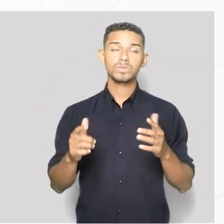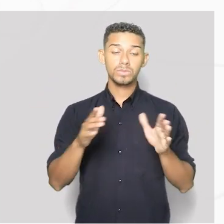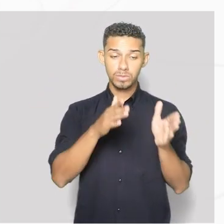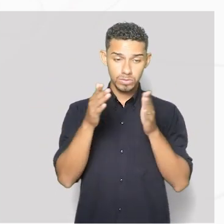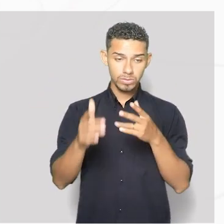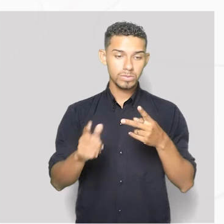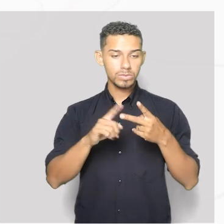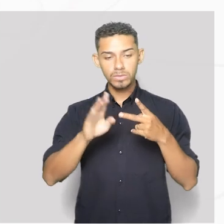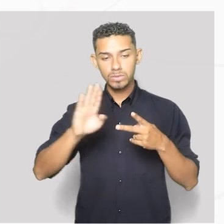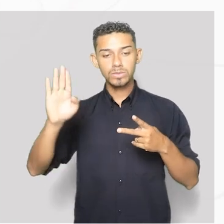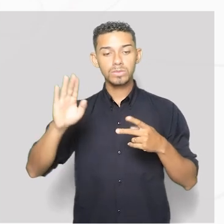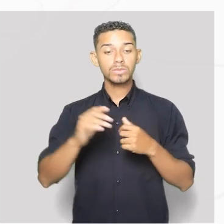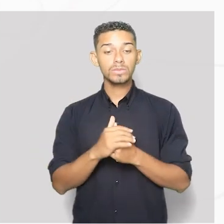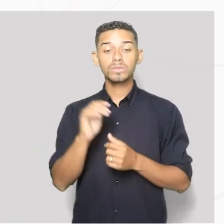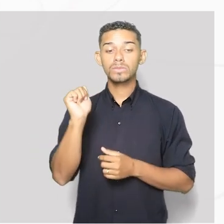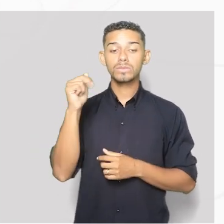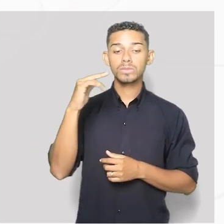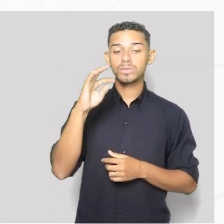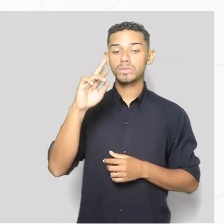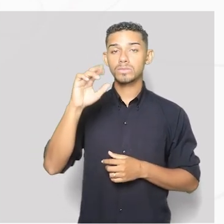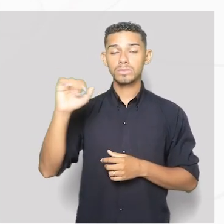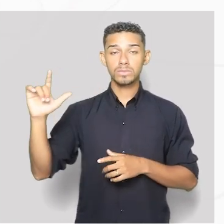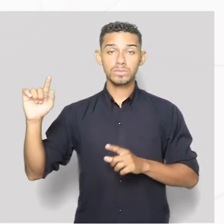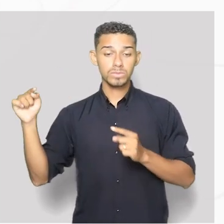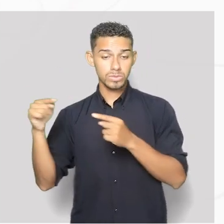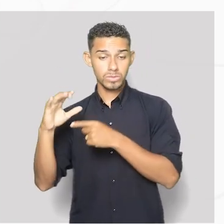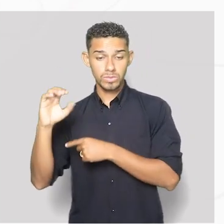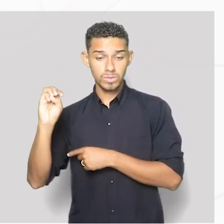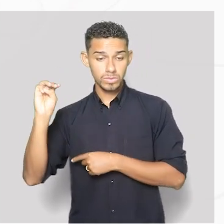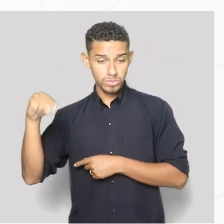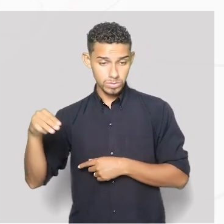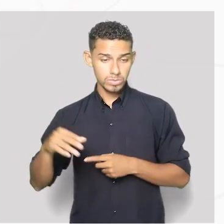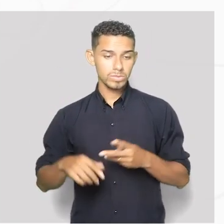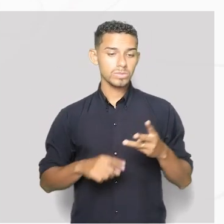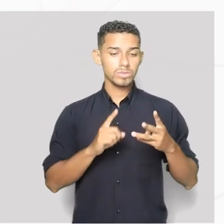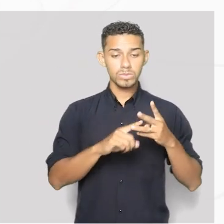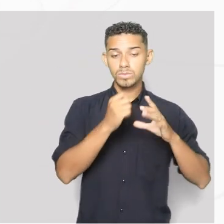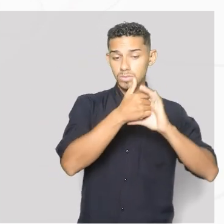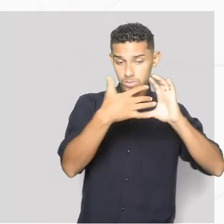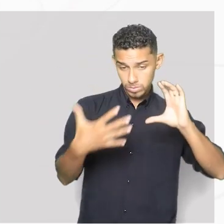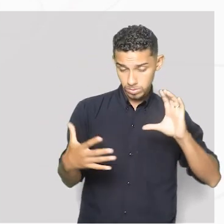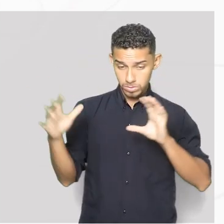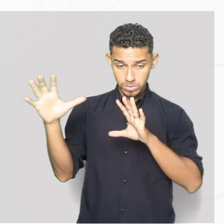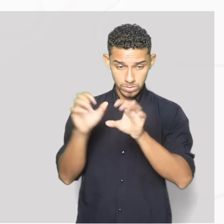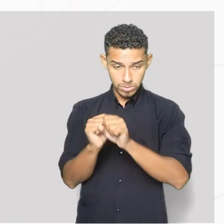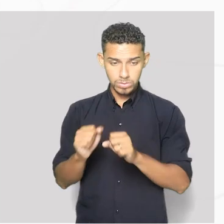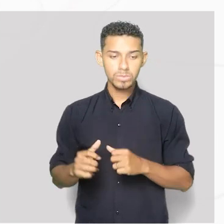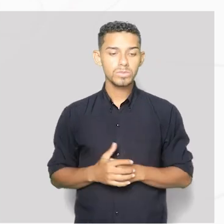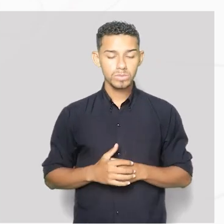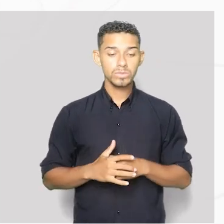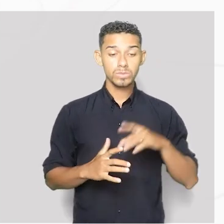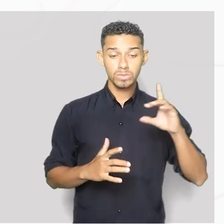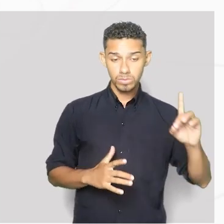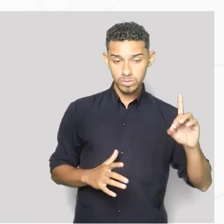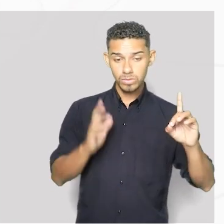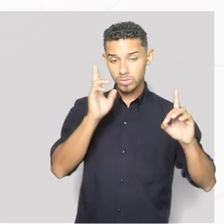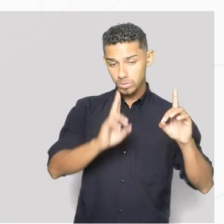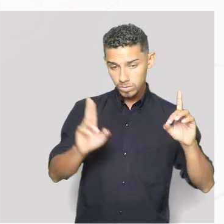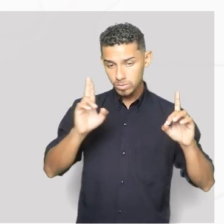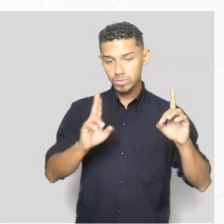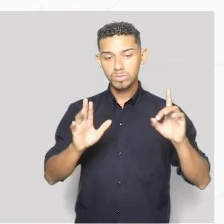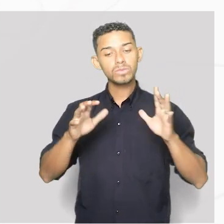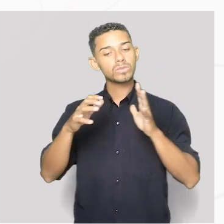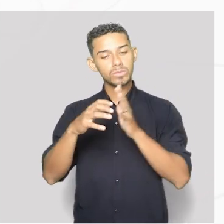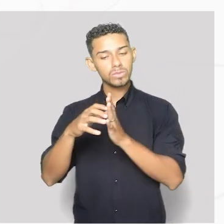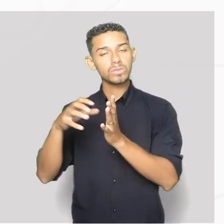né? Letra B, ao ancestral comum. Letra C, aos caracteres adquiridos. Letra D, ao uso e desuso dos órgãos.